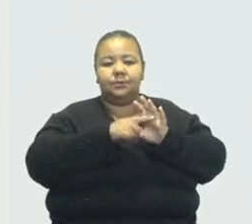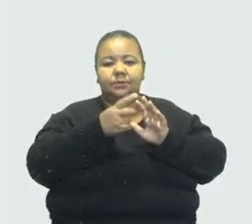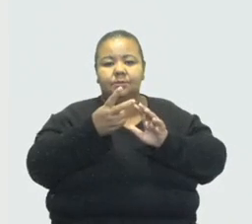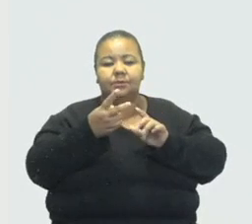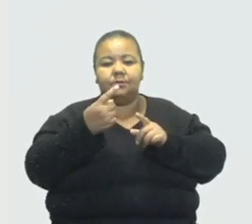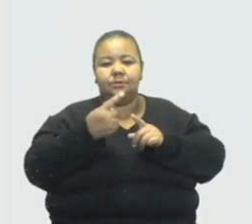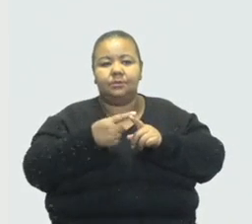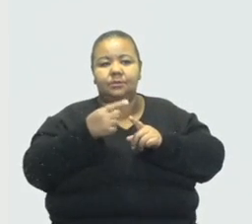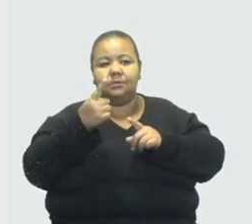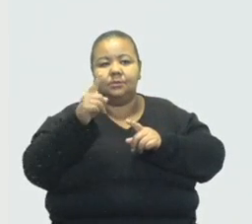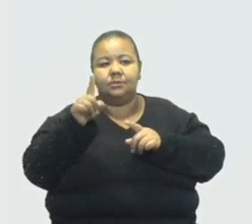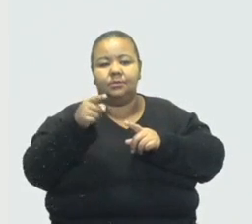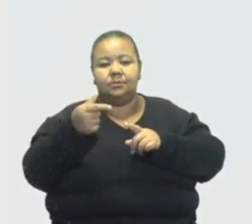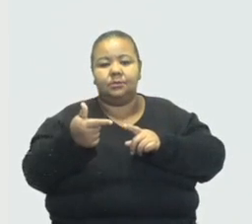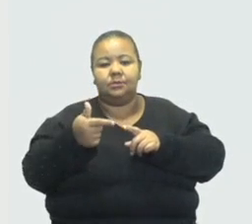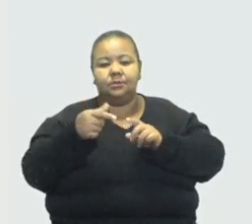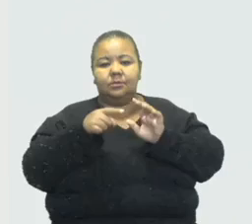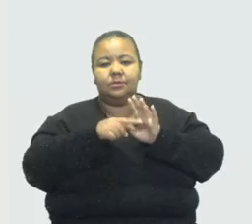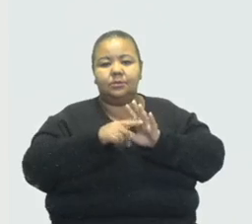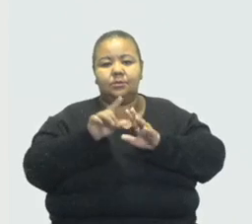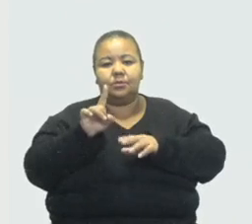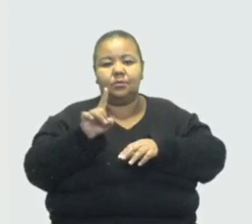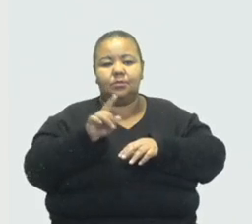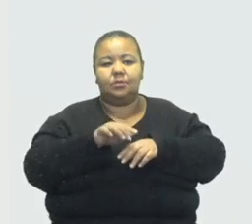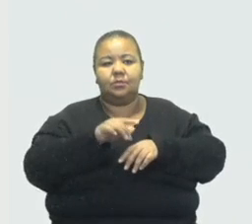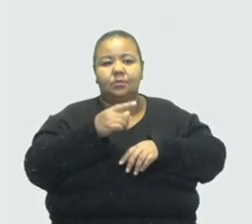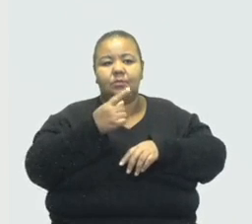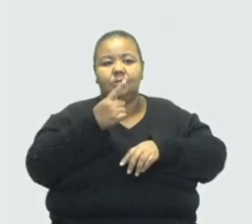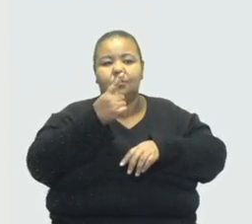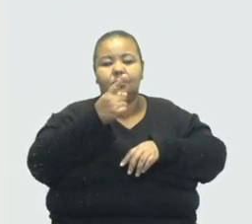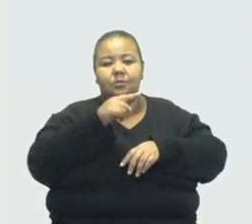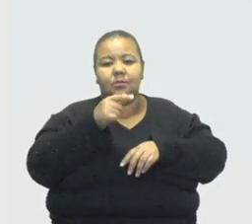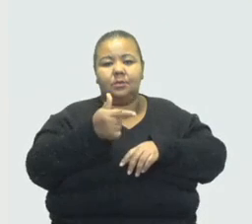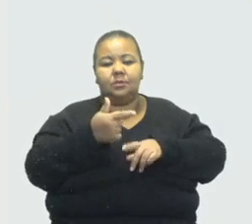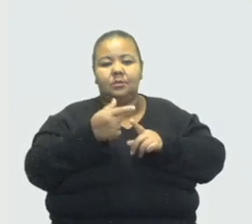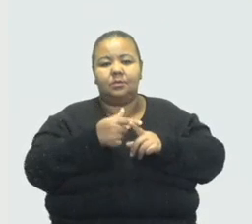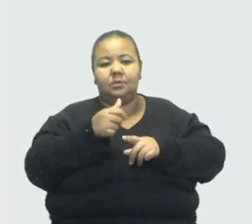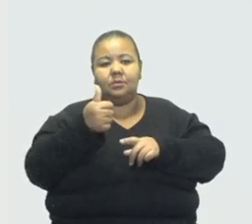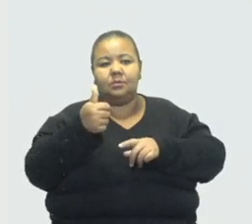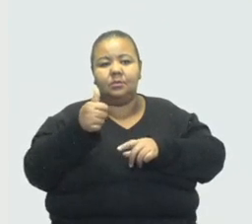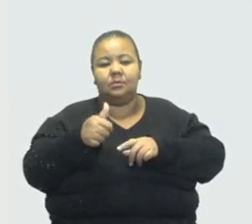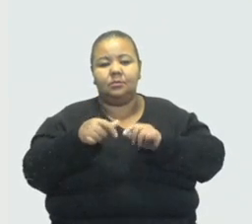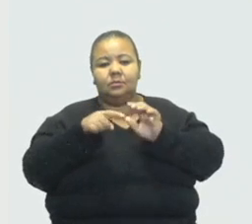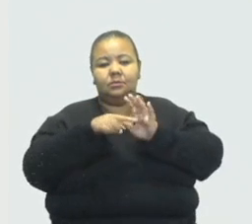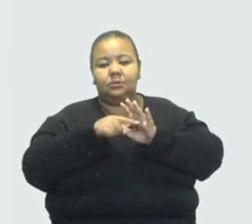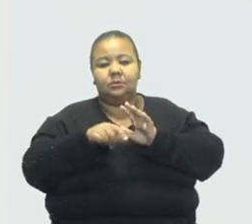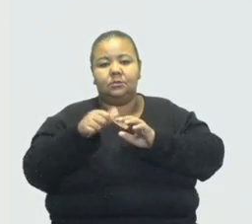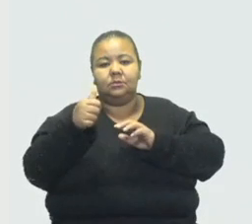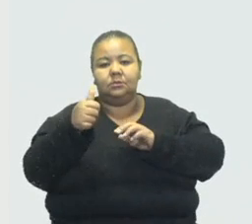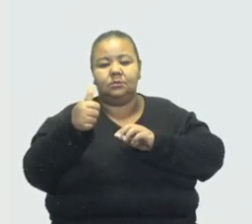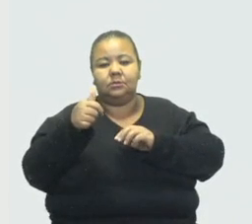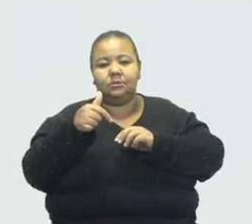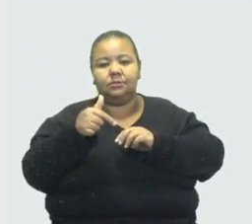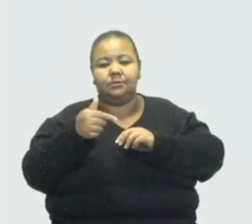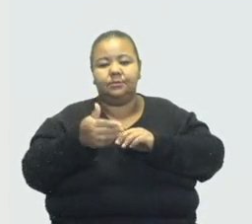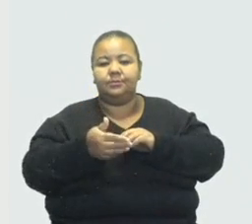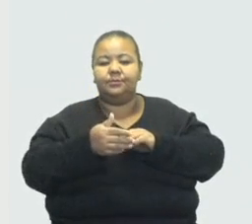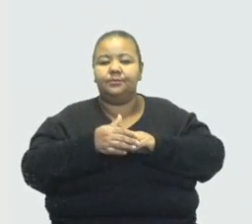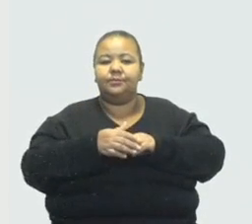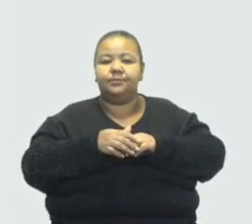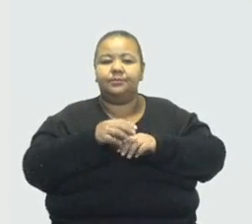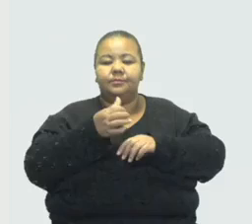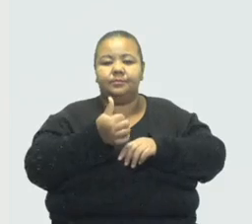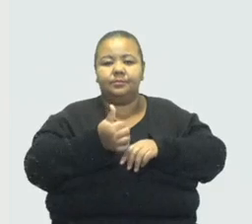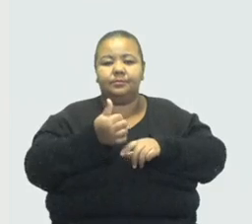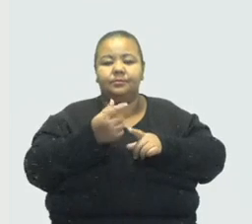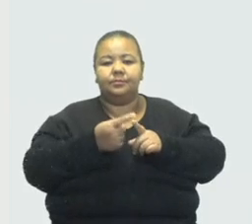vezes meio, menos 1. Meio vezes 11, menos 11 meios.